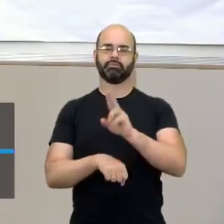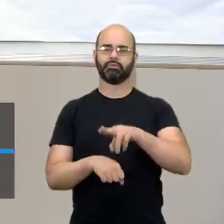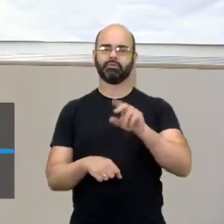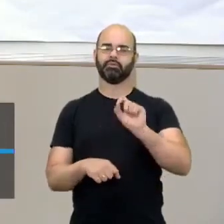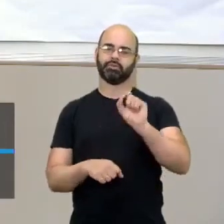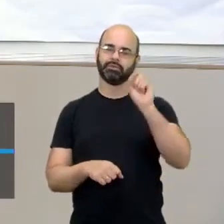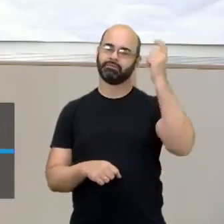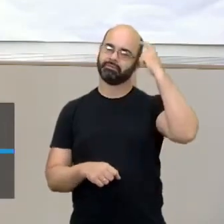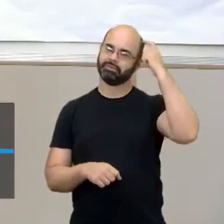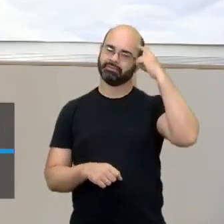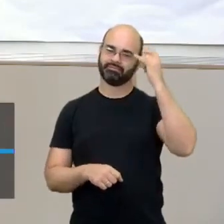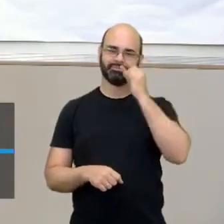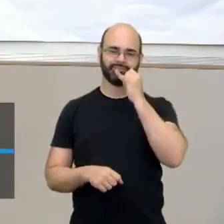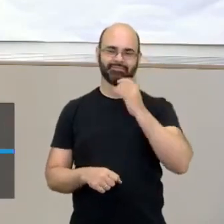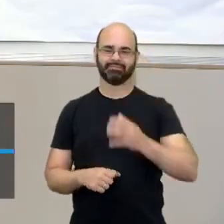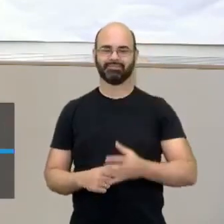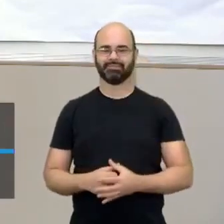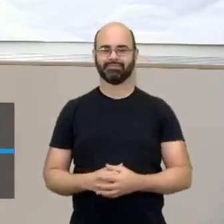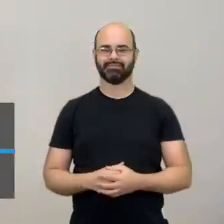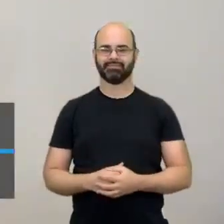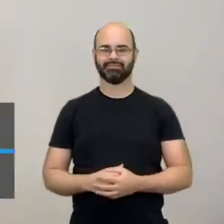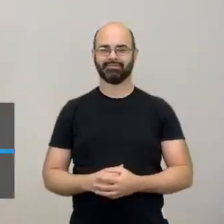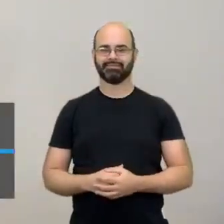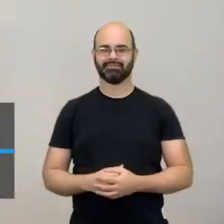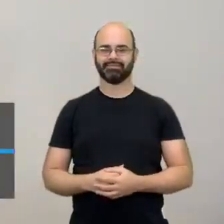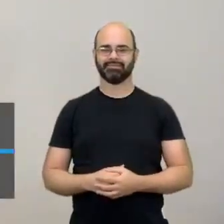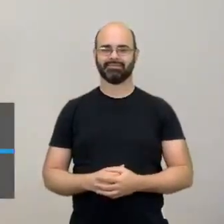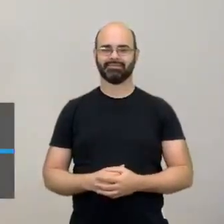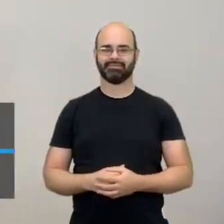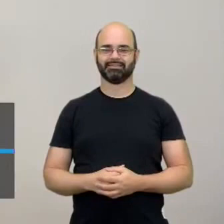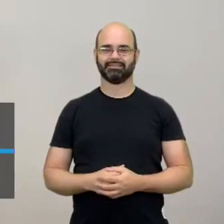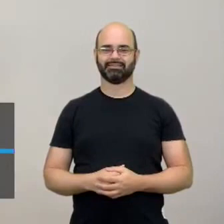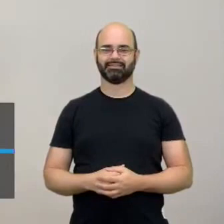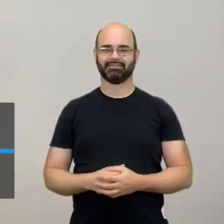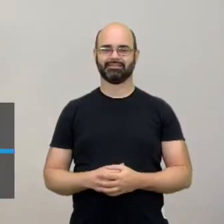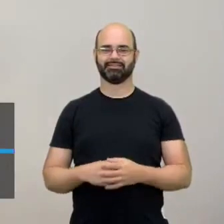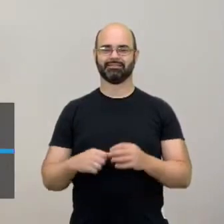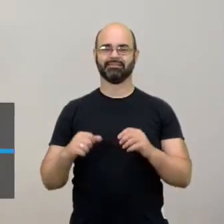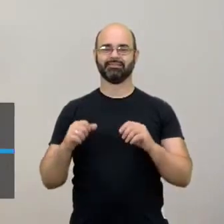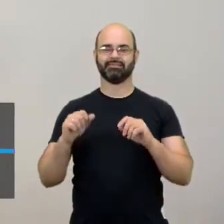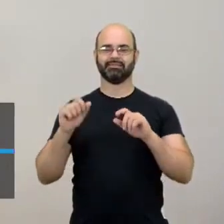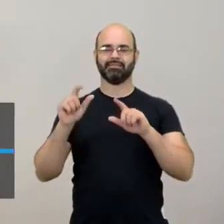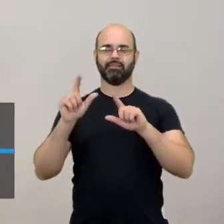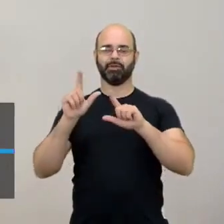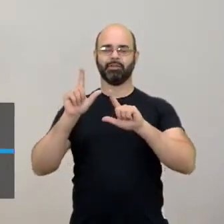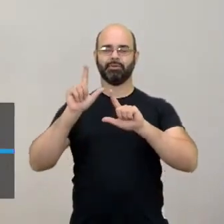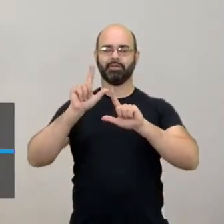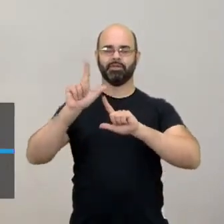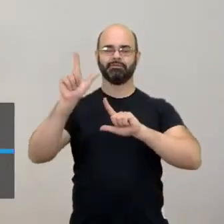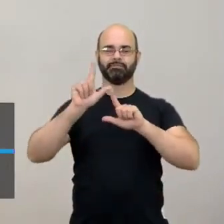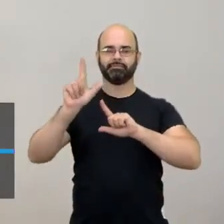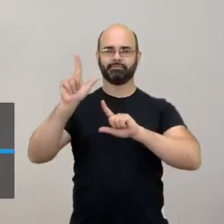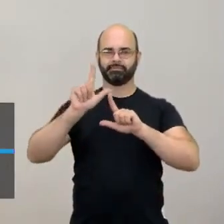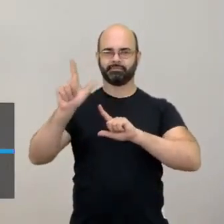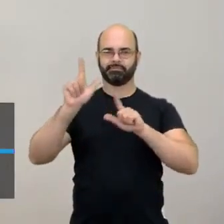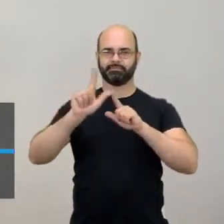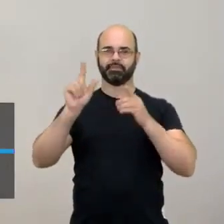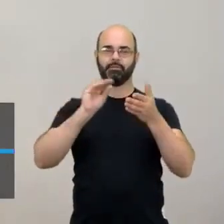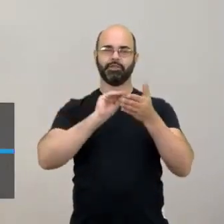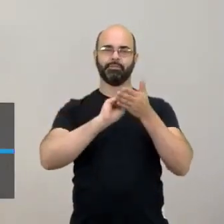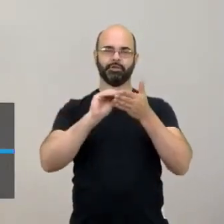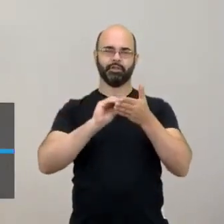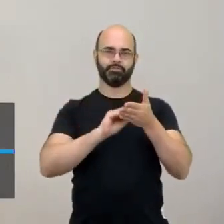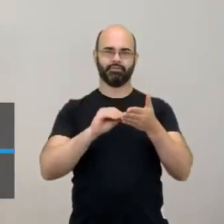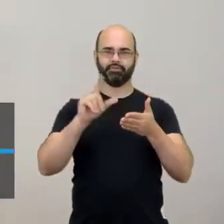pensar. Também importante, não parar de pensar. O lettering, ele chegou aí, ele bebe um pouco não, bastante dessa técnica do